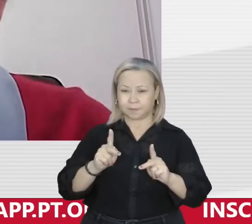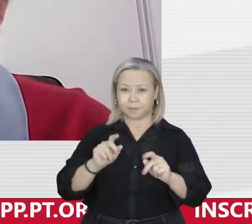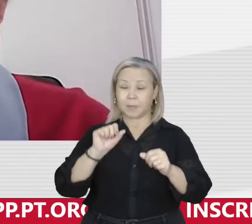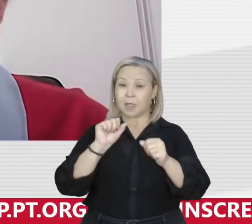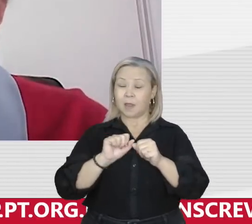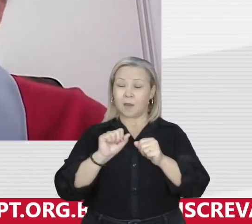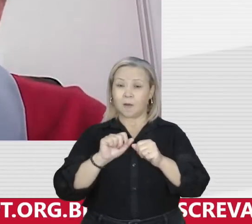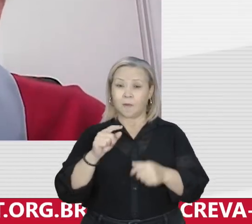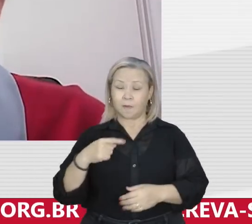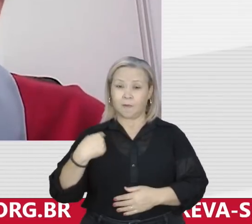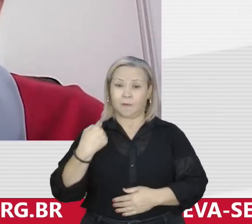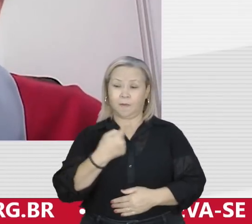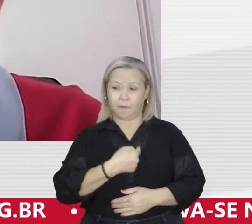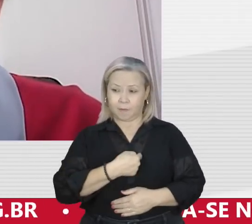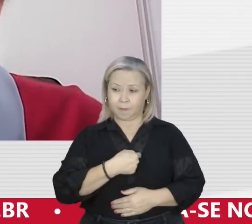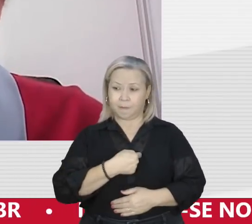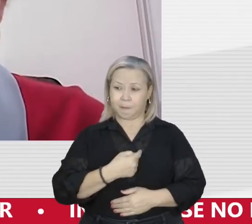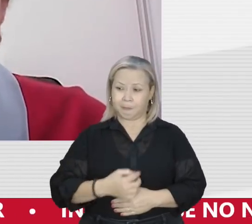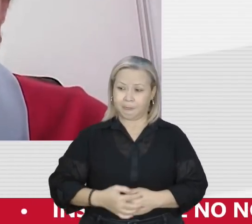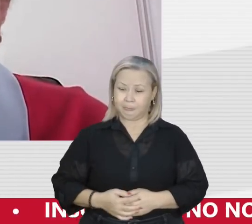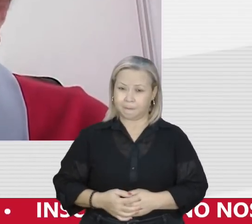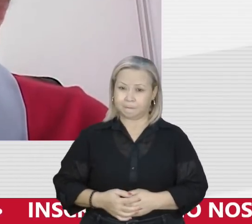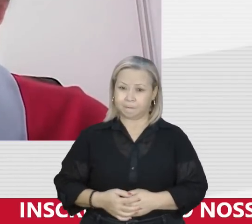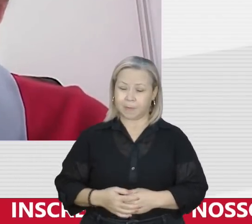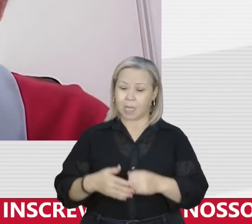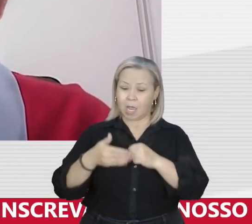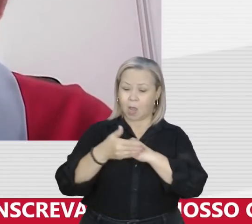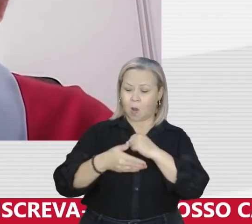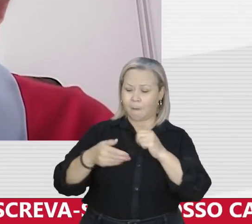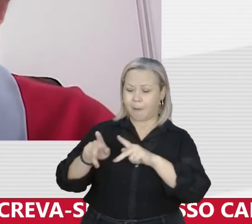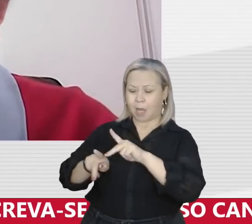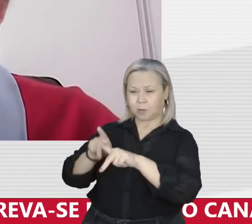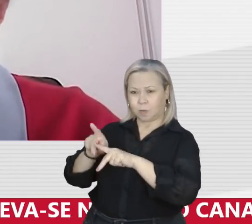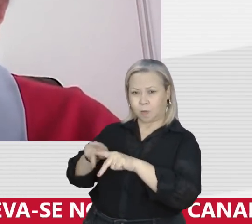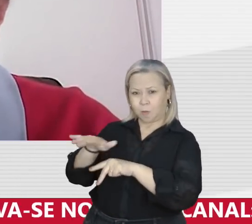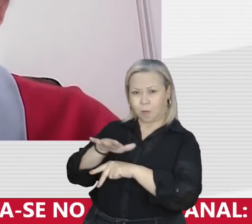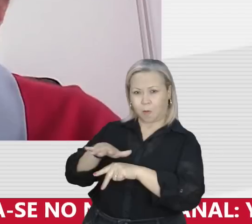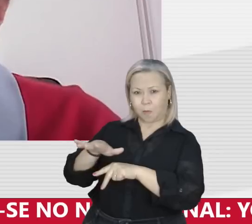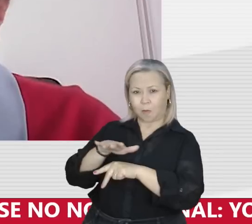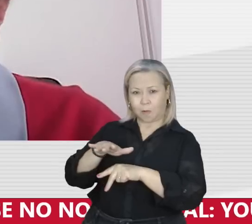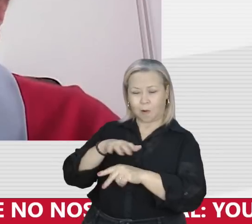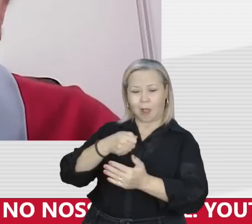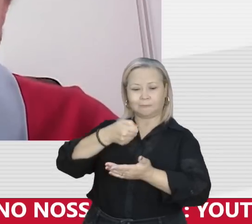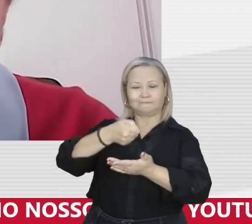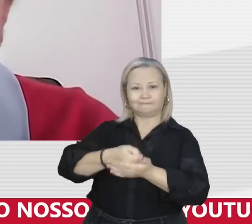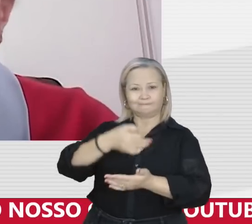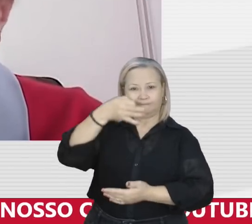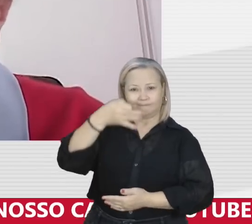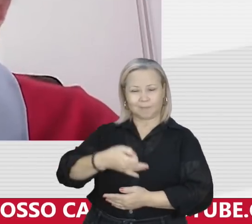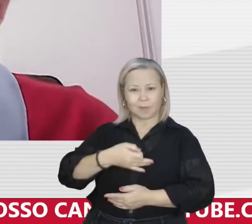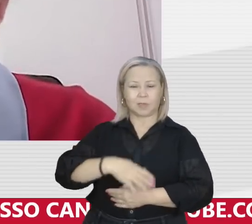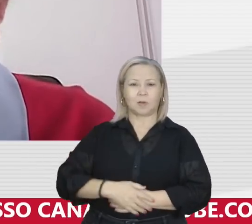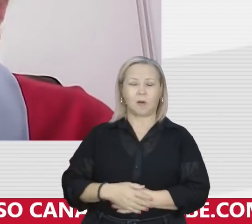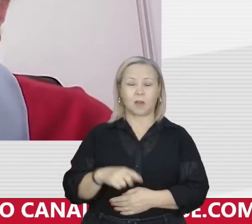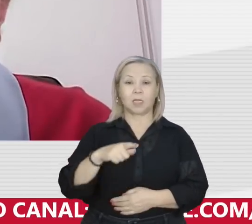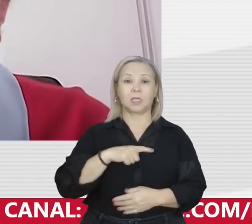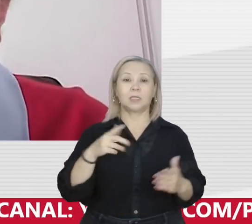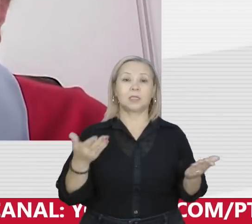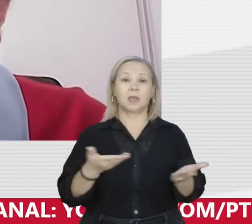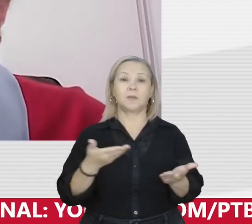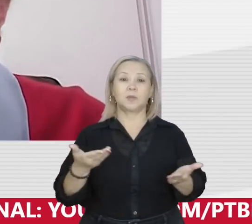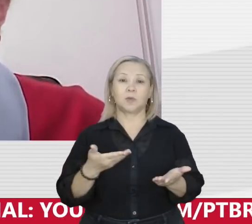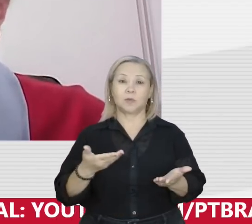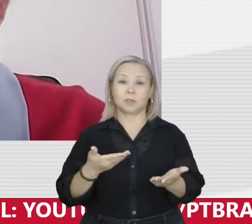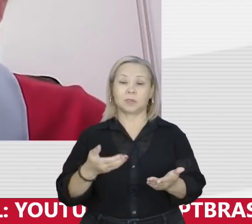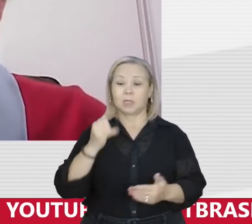que nós, com base popular tão sólida como nós temos hoje a figura do